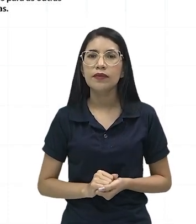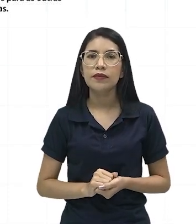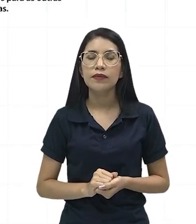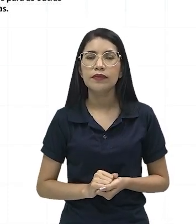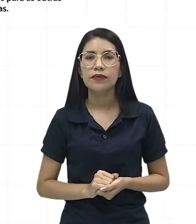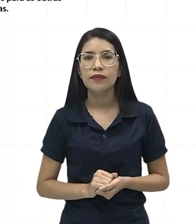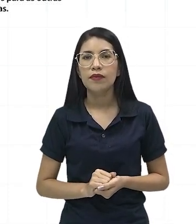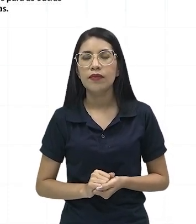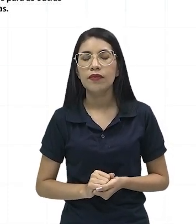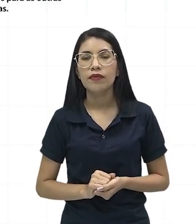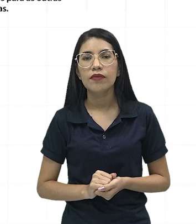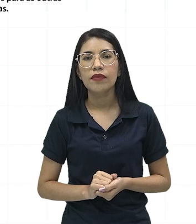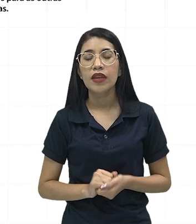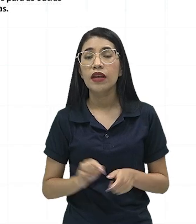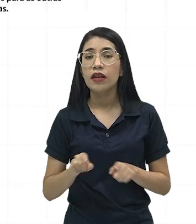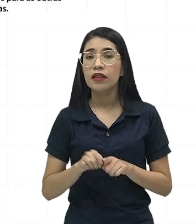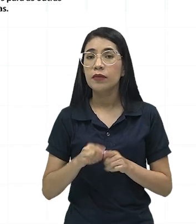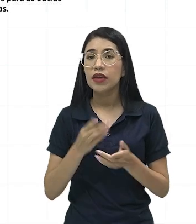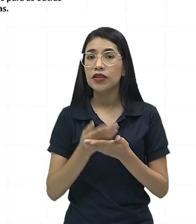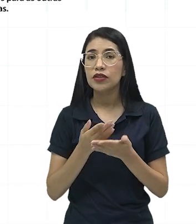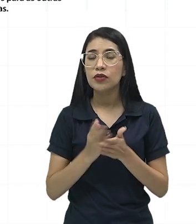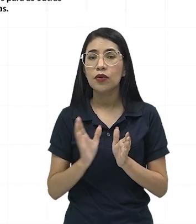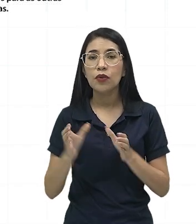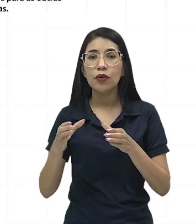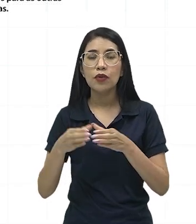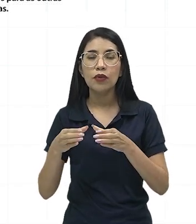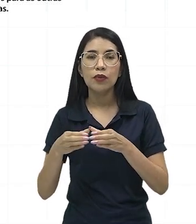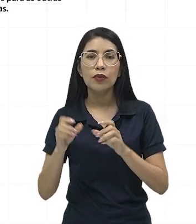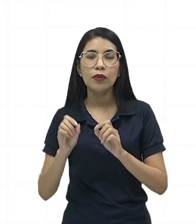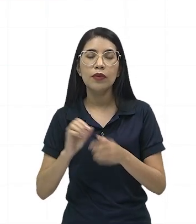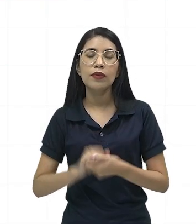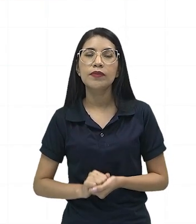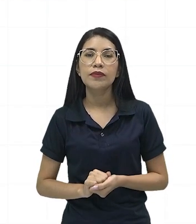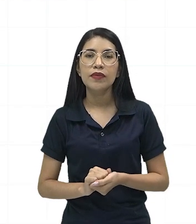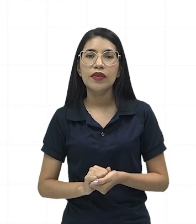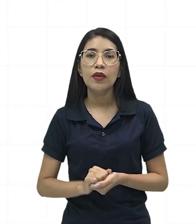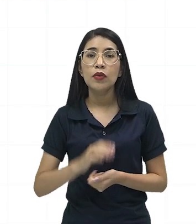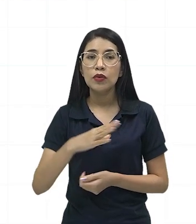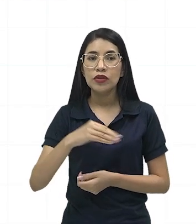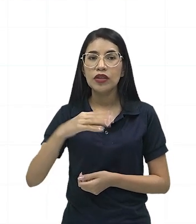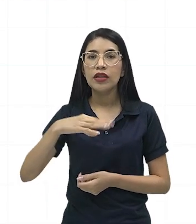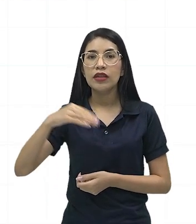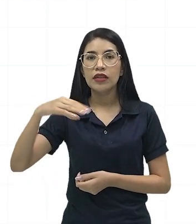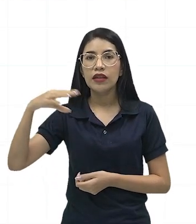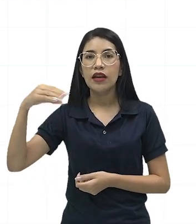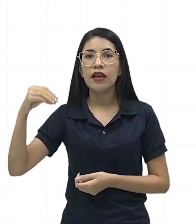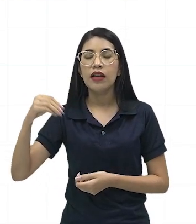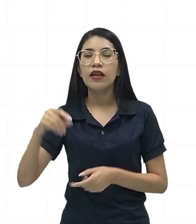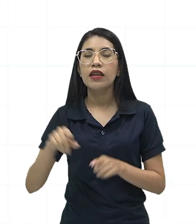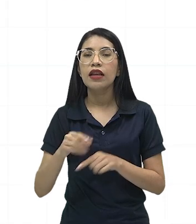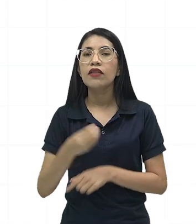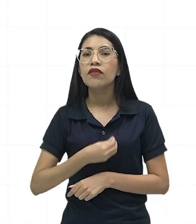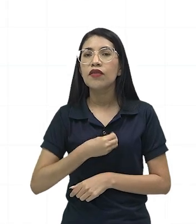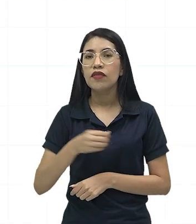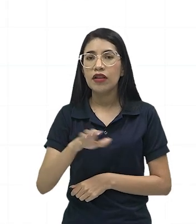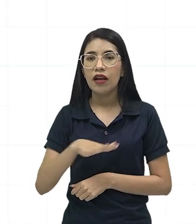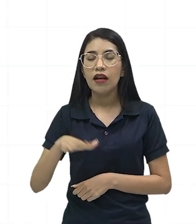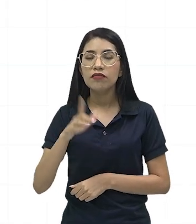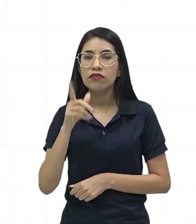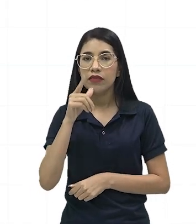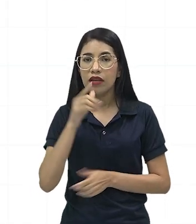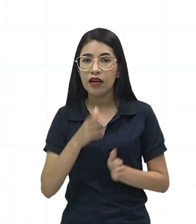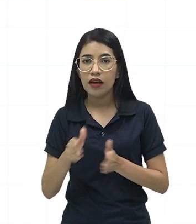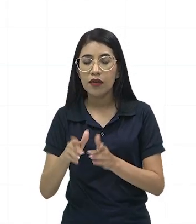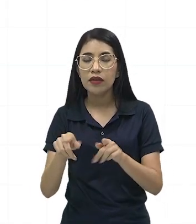amebócito. A gente estudou ainda o grupo dos quinidários. Então, os quinidários, eles vivem no ambiente aquático e